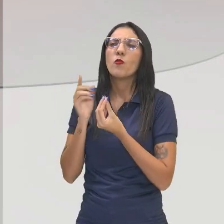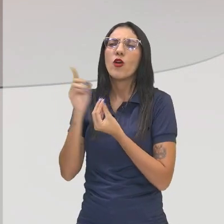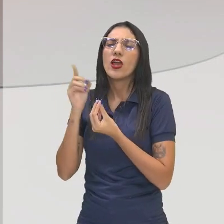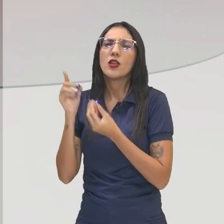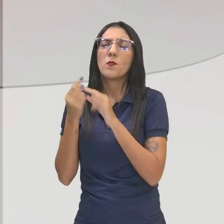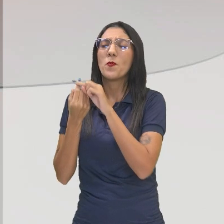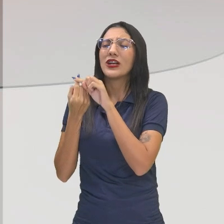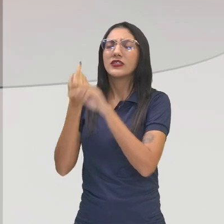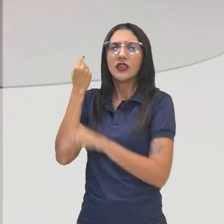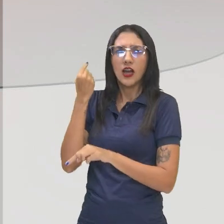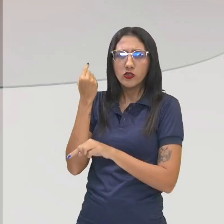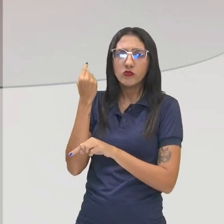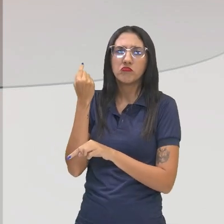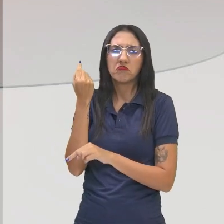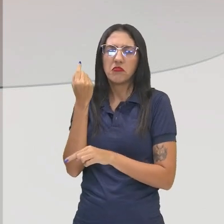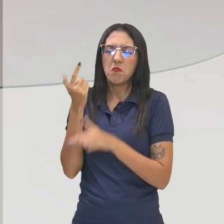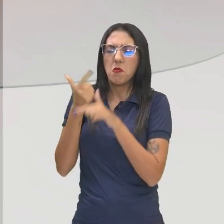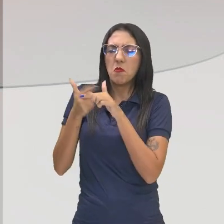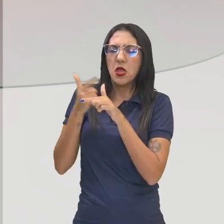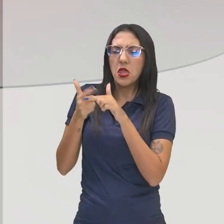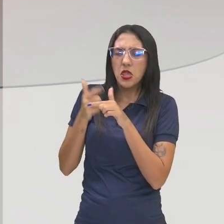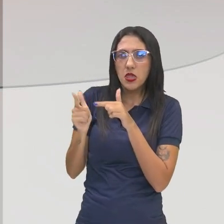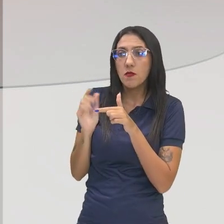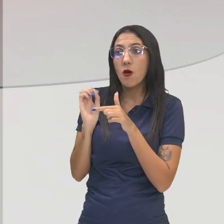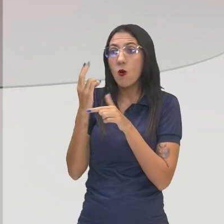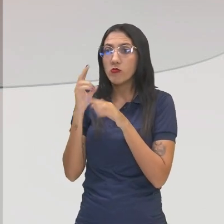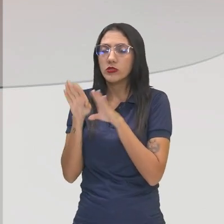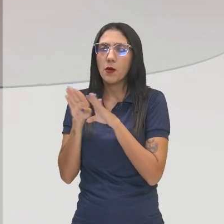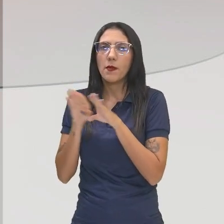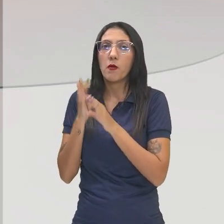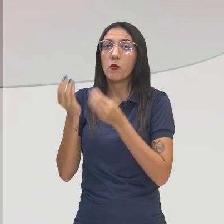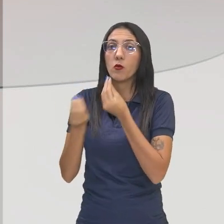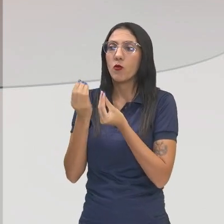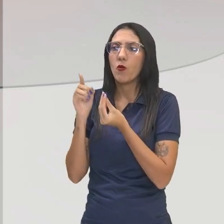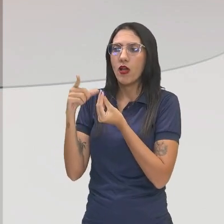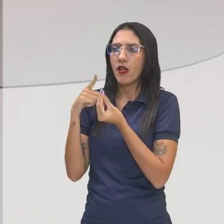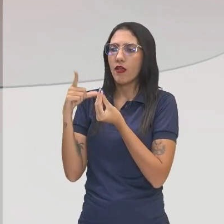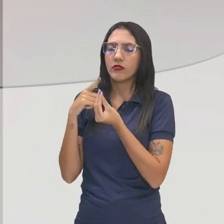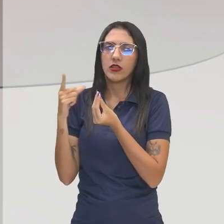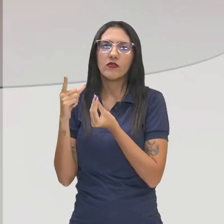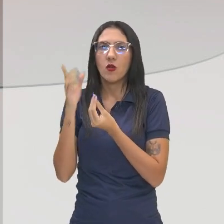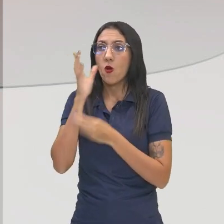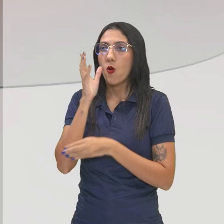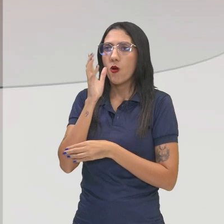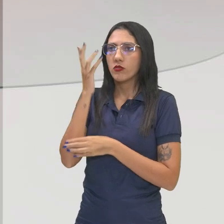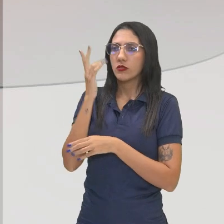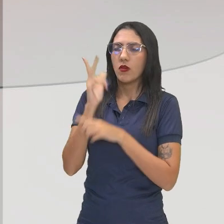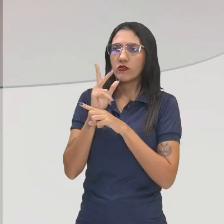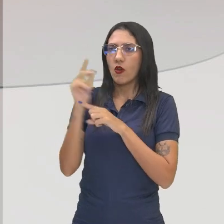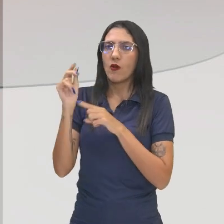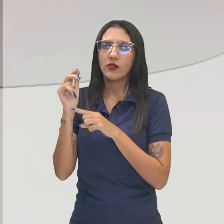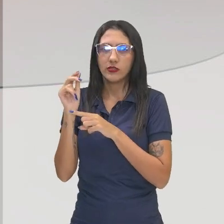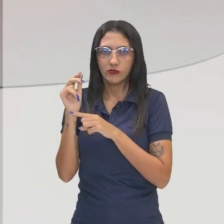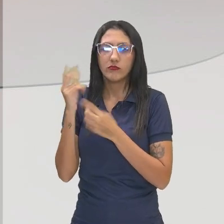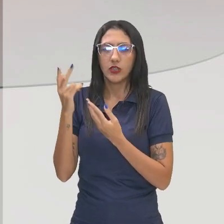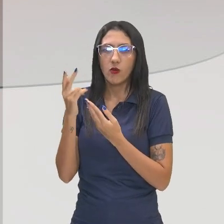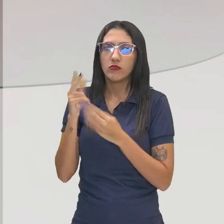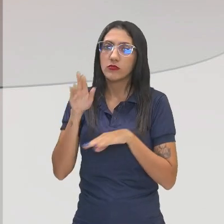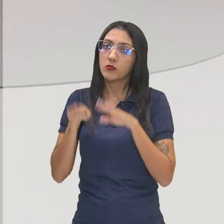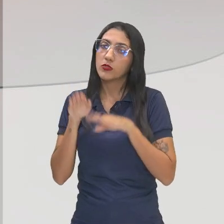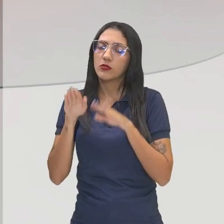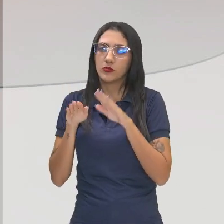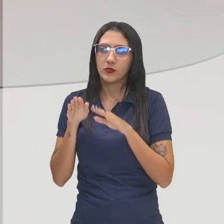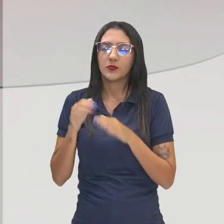atitude ou como foi de muito sucesso, né, aquela atitude tomada, aquele caminho tomado.